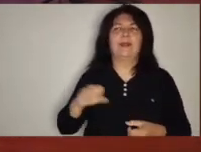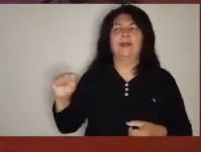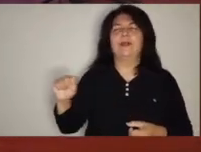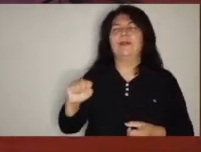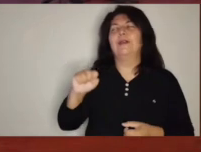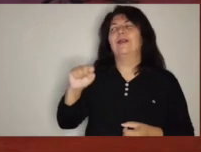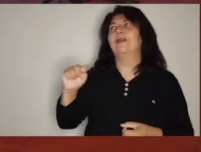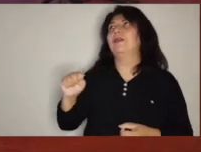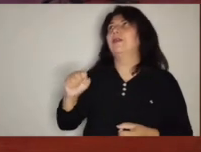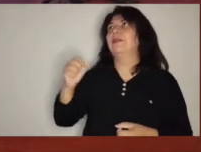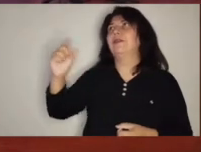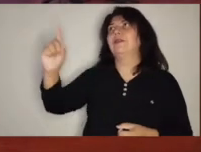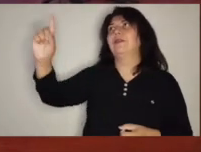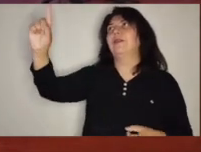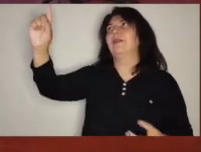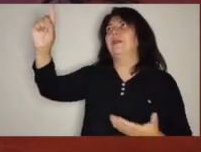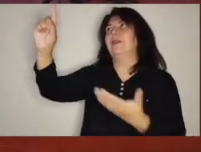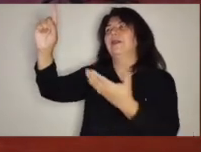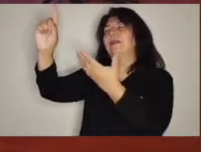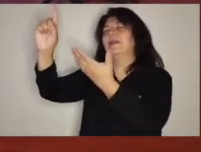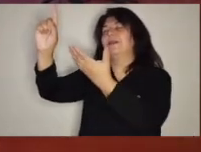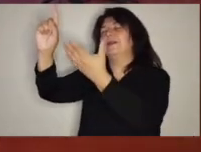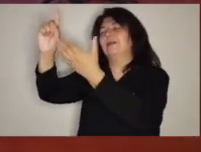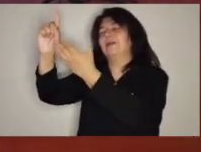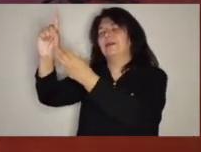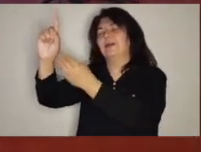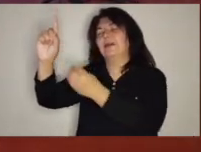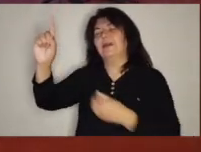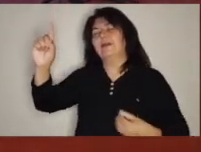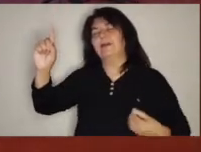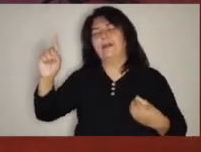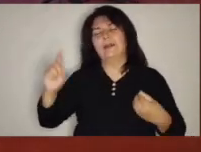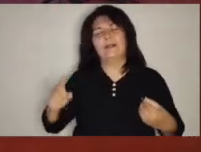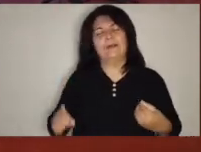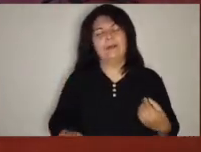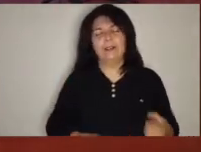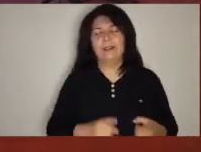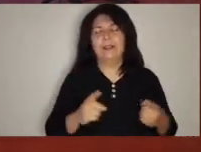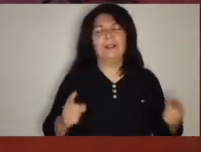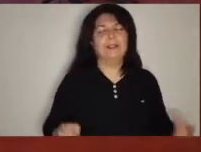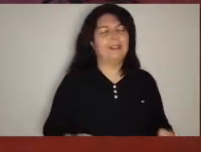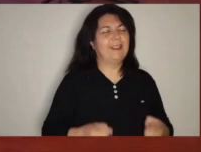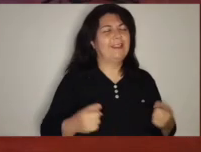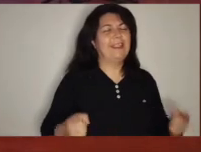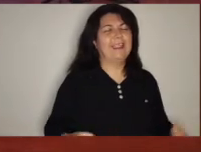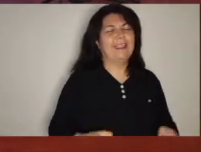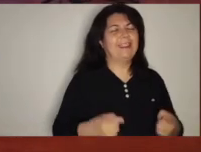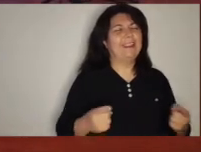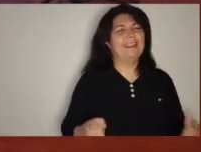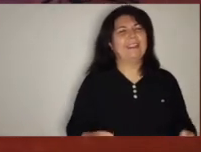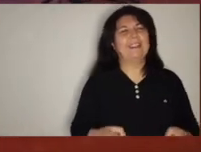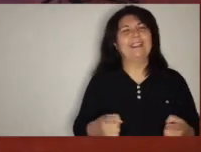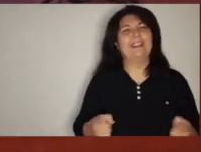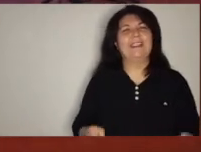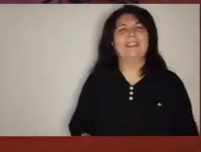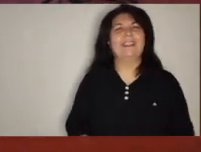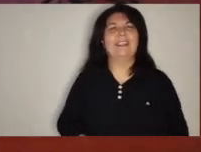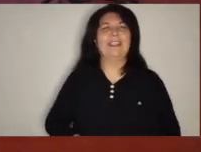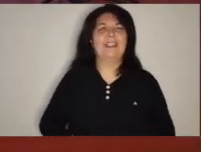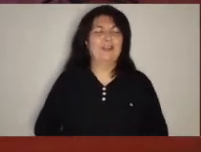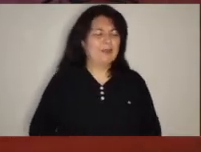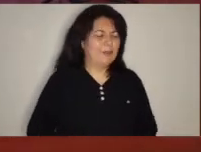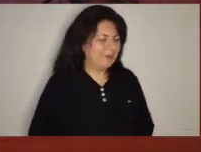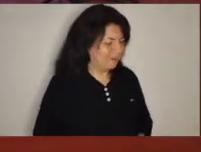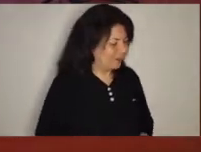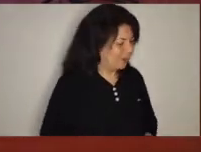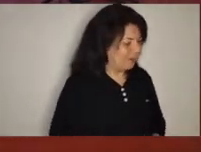voltar? Só tenho você, Deus, palavras de vida